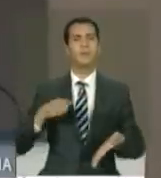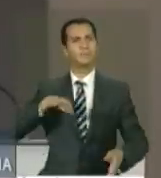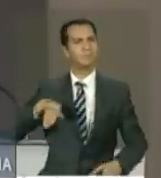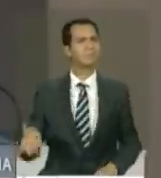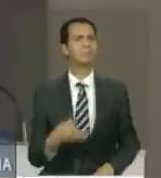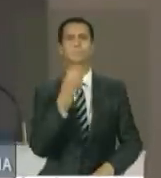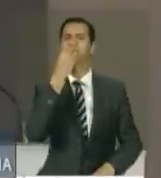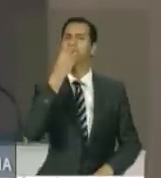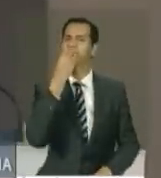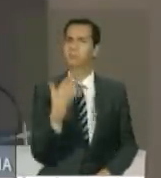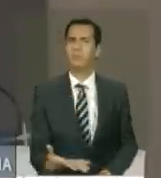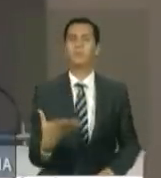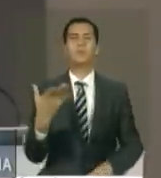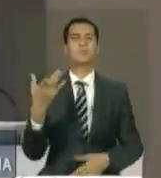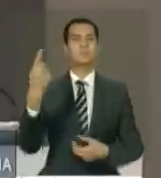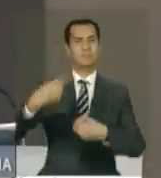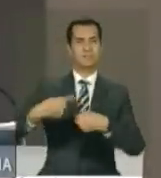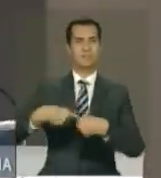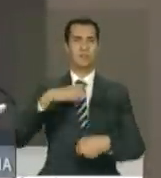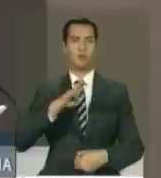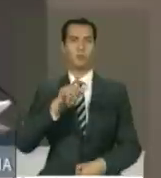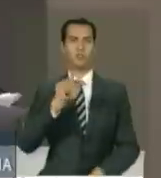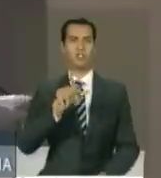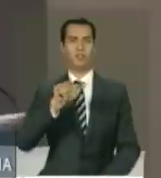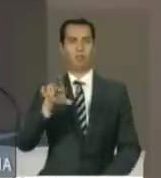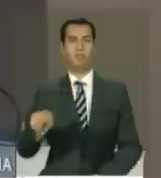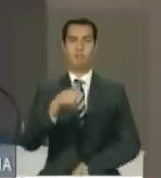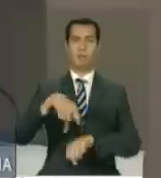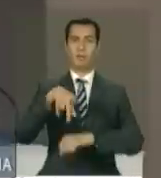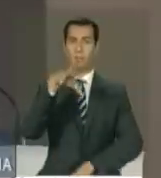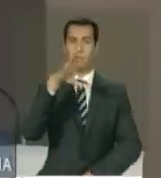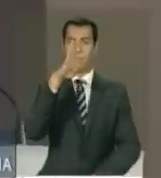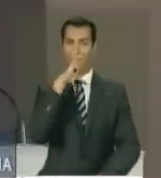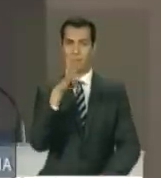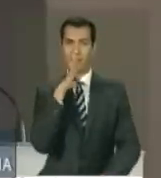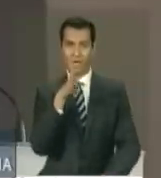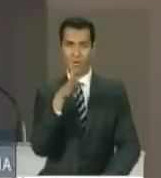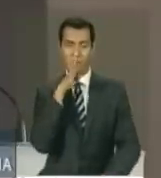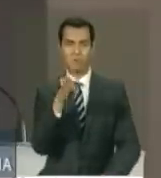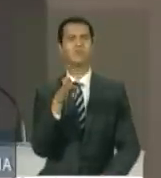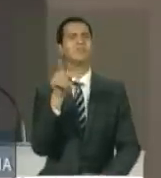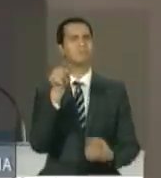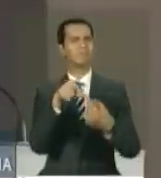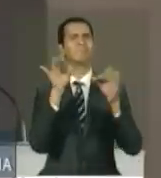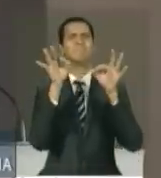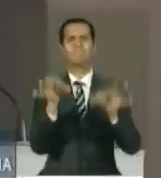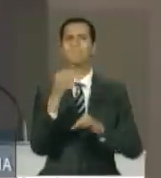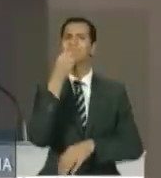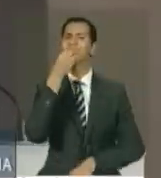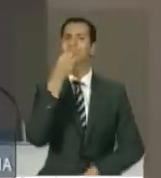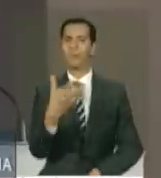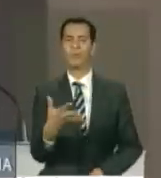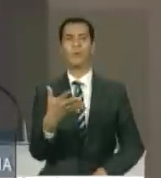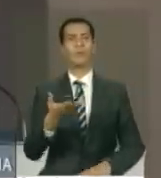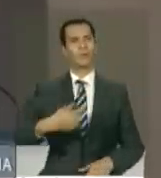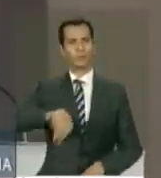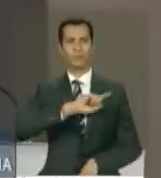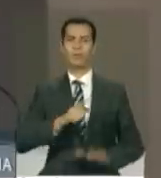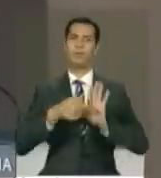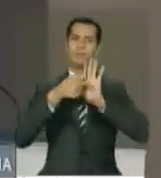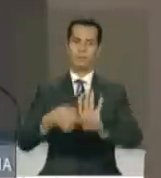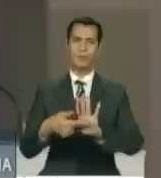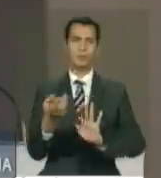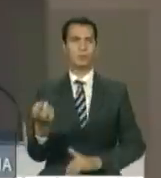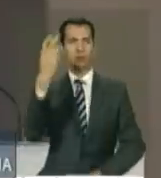da Bélgica e de Bruxelas para esse esforço inédito e estruturado de apresentação da cultura